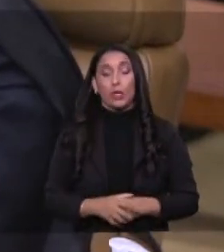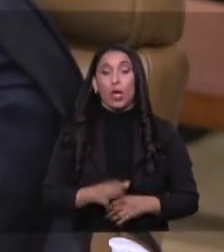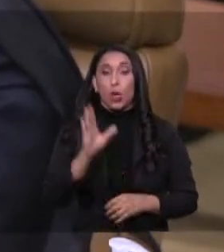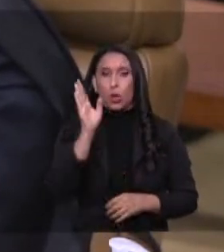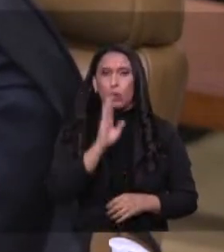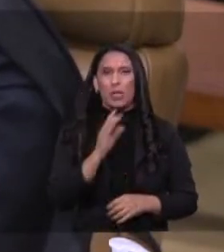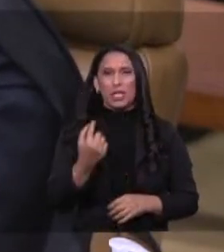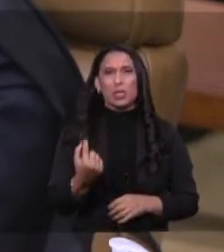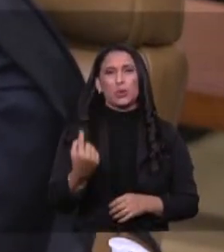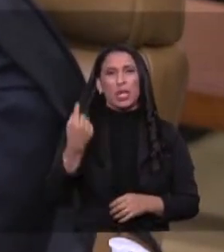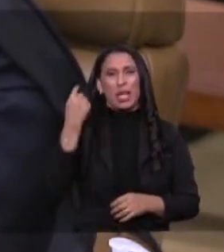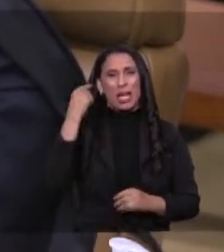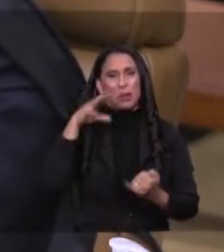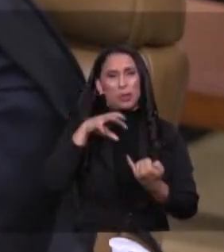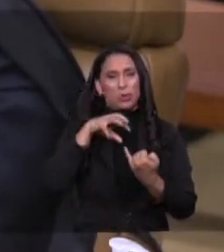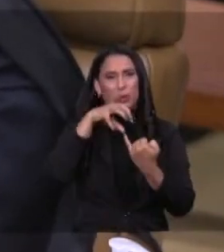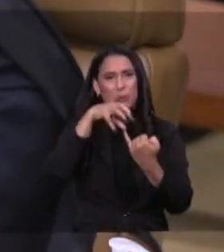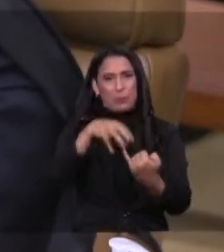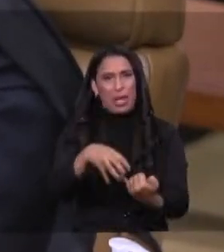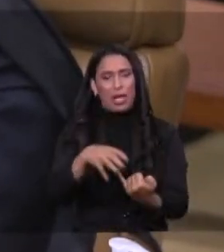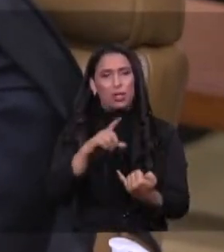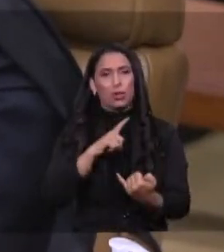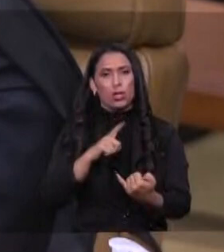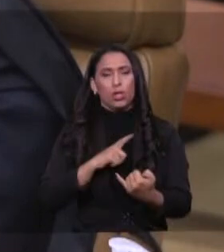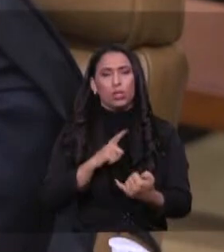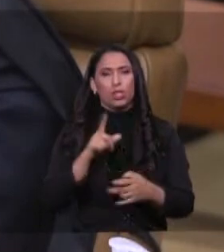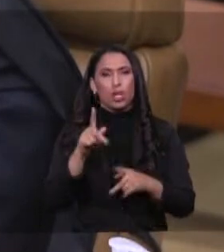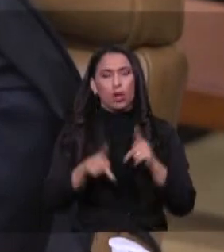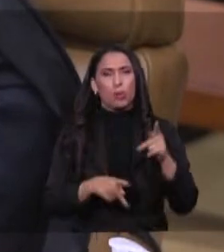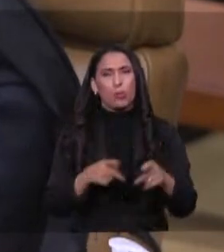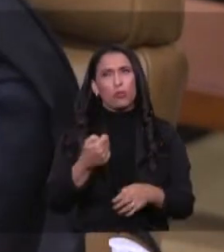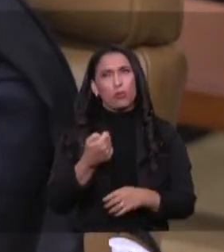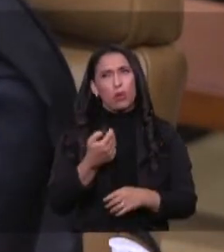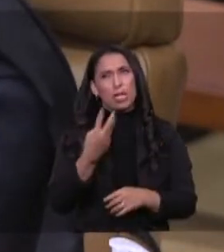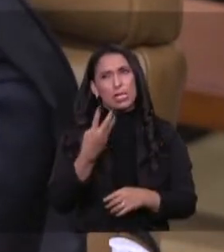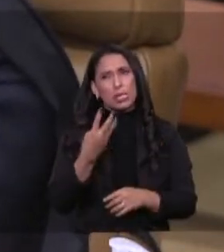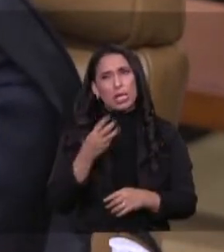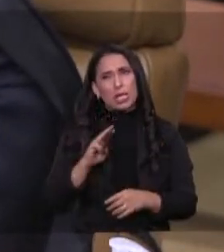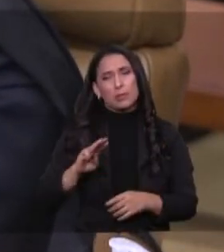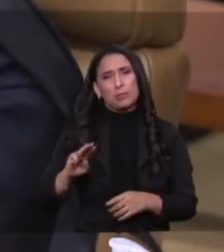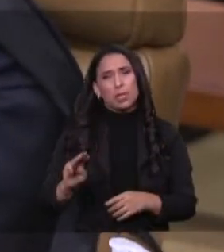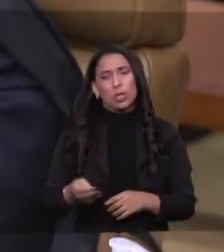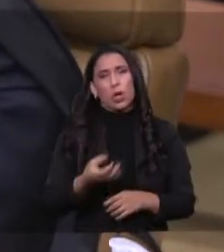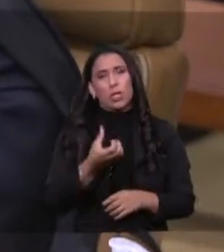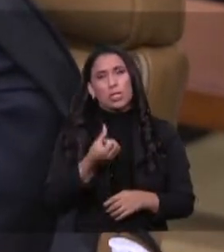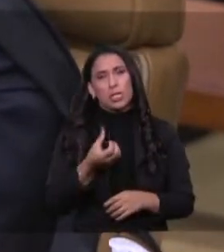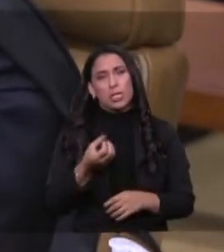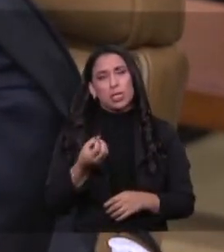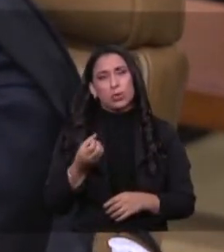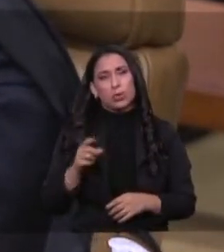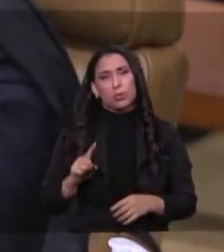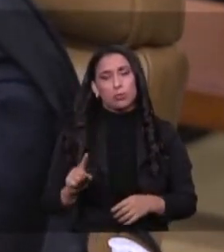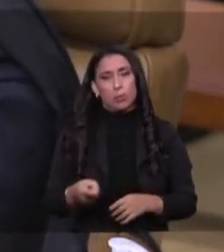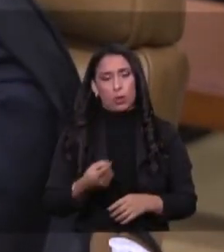Brasil tinha uma população total de quase 3 milhões e 600 mil habitantes.